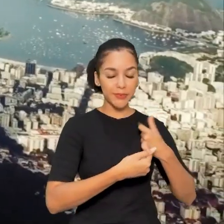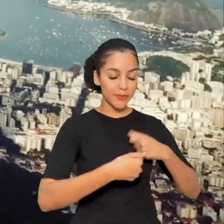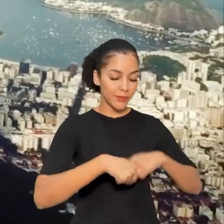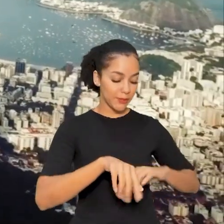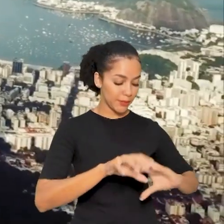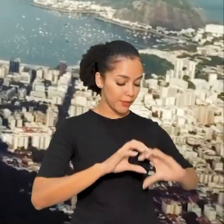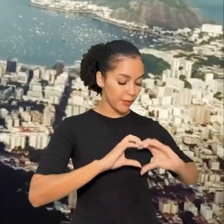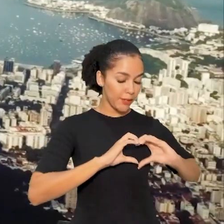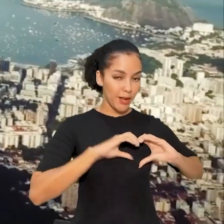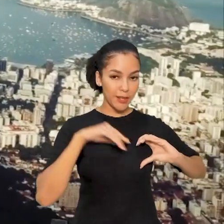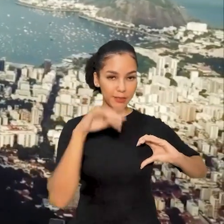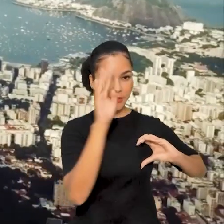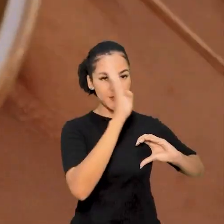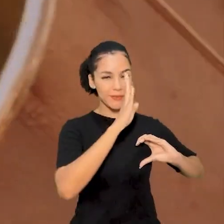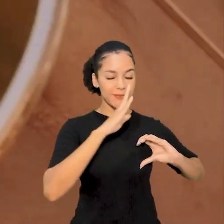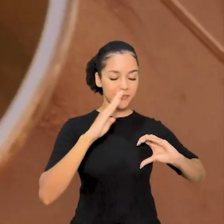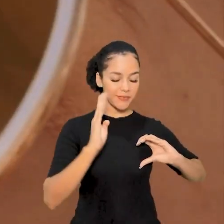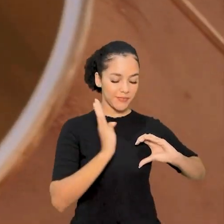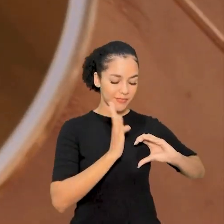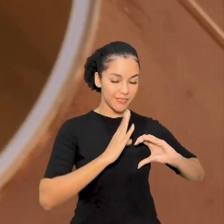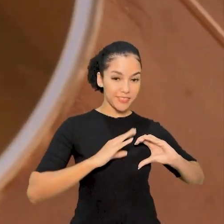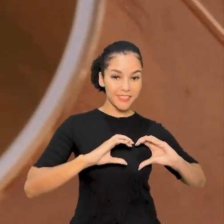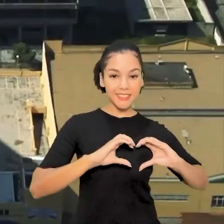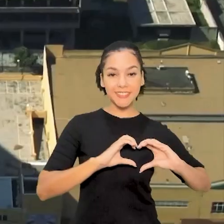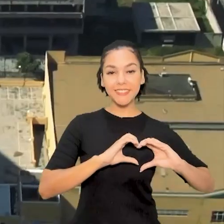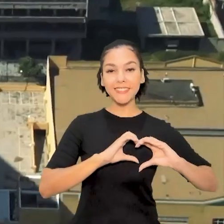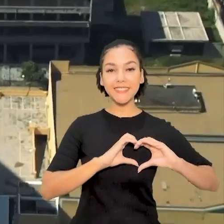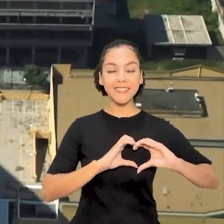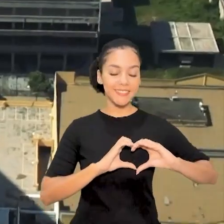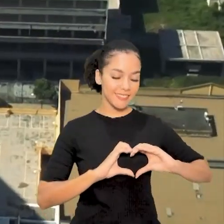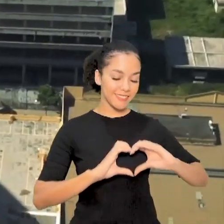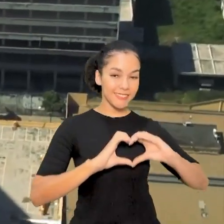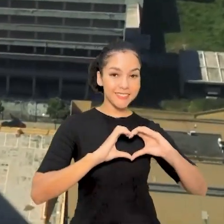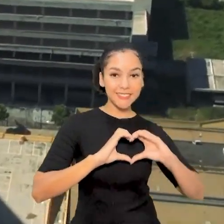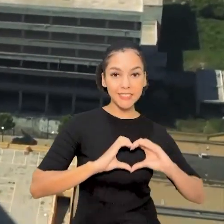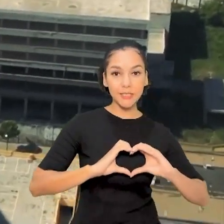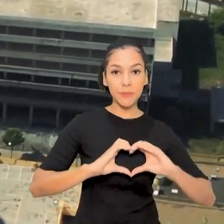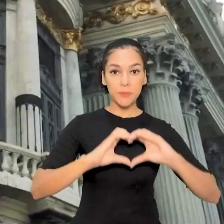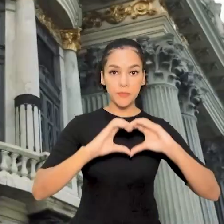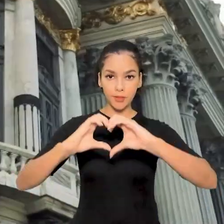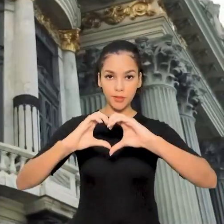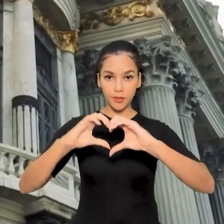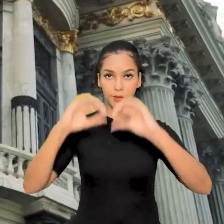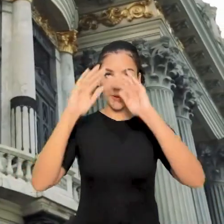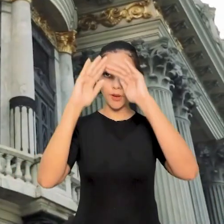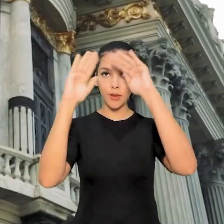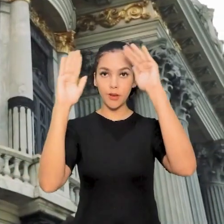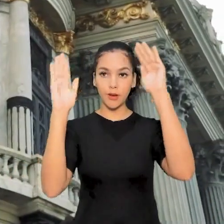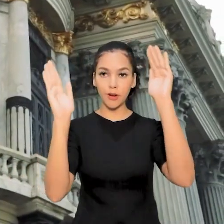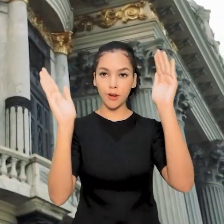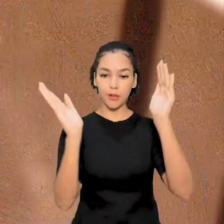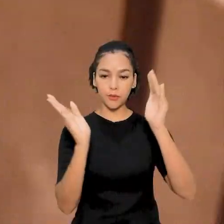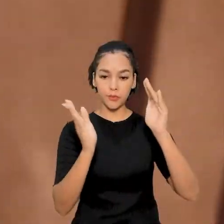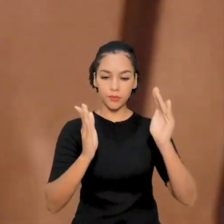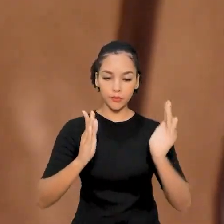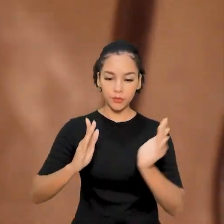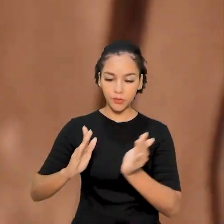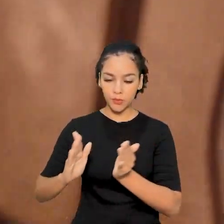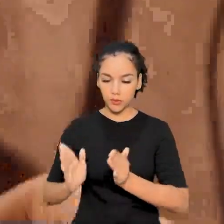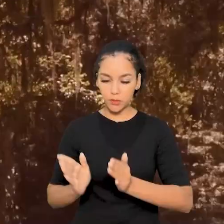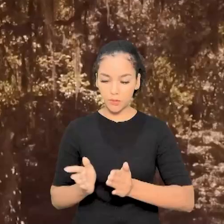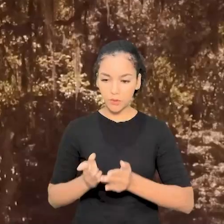maravilhosa coração do meu Brasil coração do meu Brasil